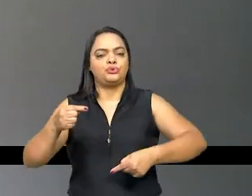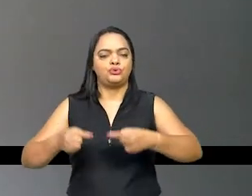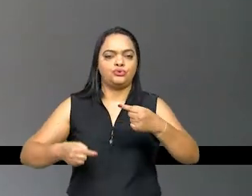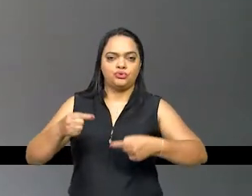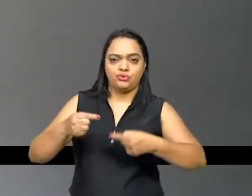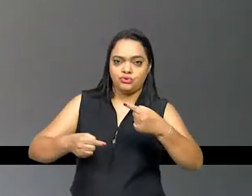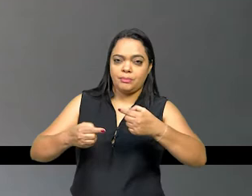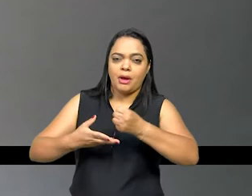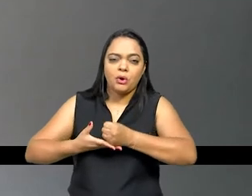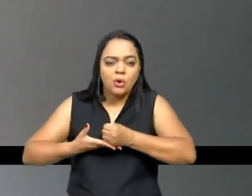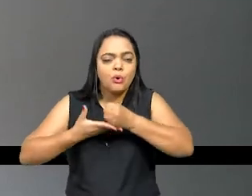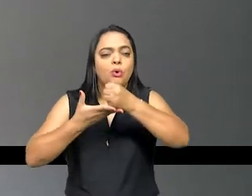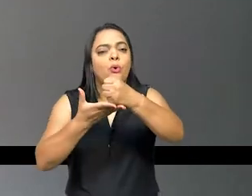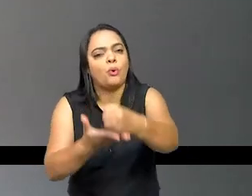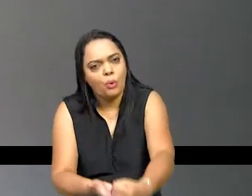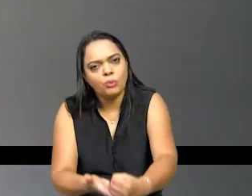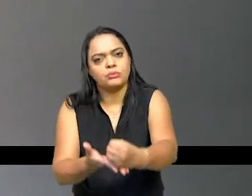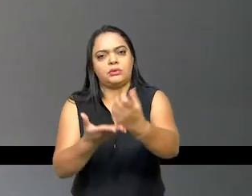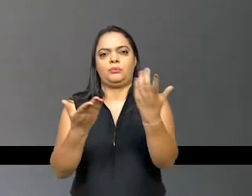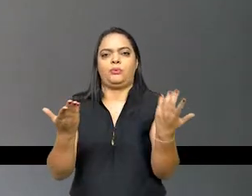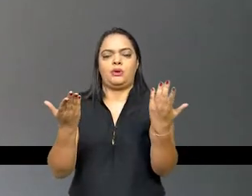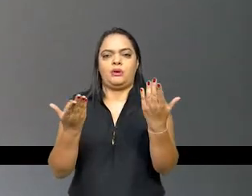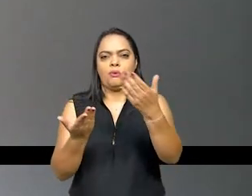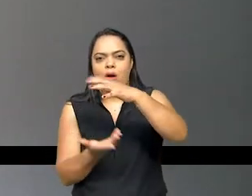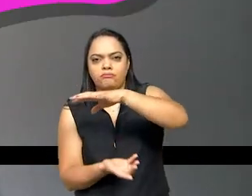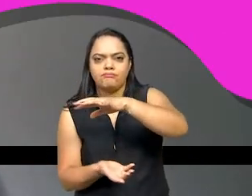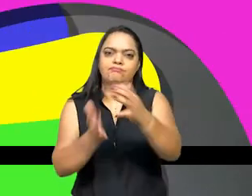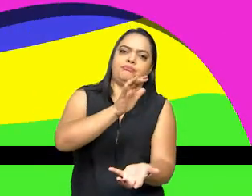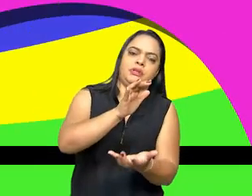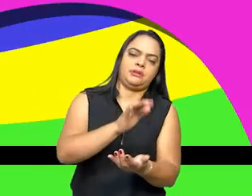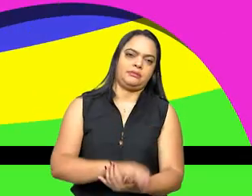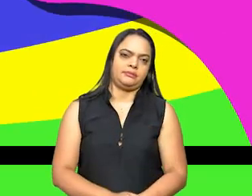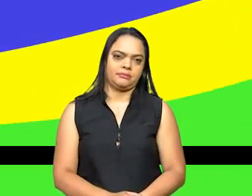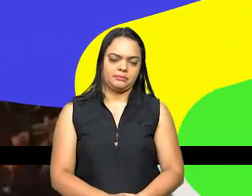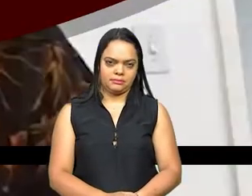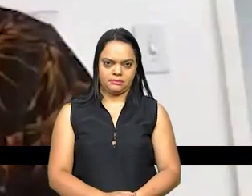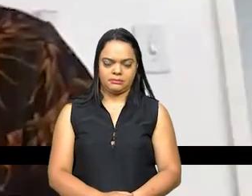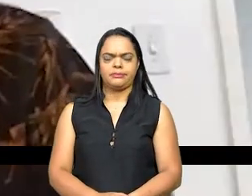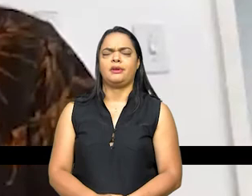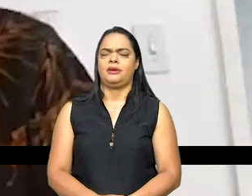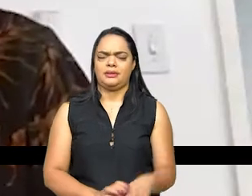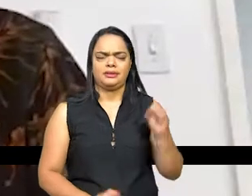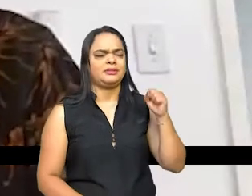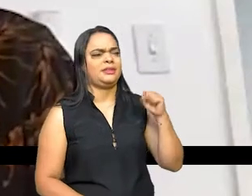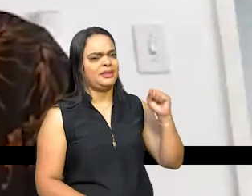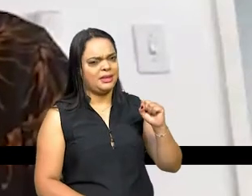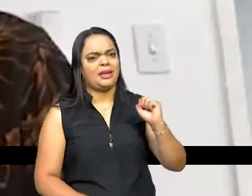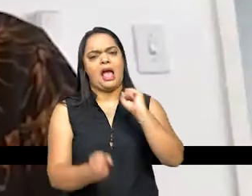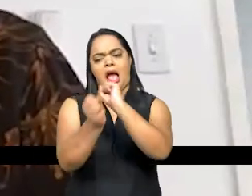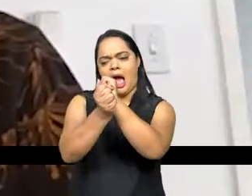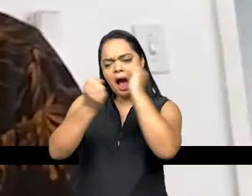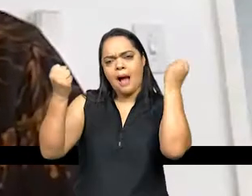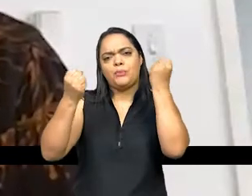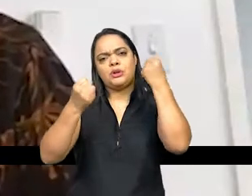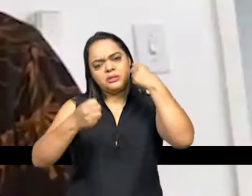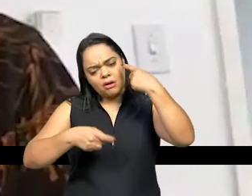visando contribuir com essa desconstrução, caso ela exista? Durante muito tempo, pós-abolição, ele